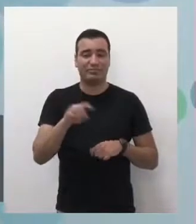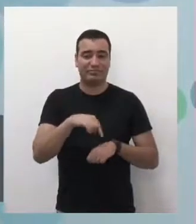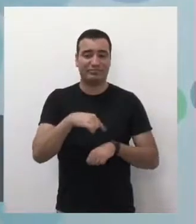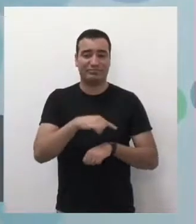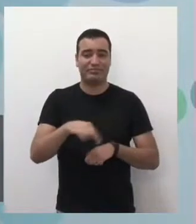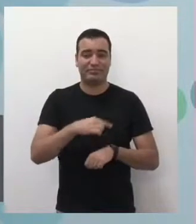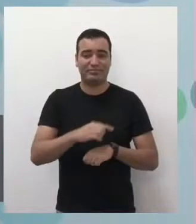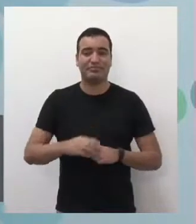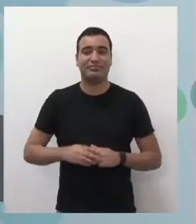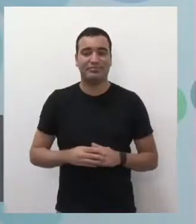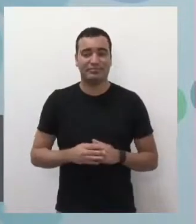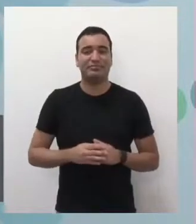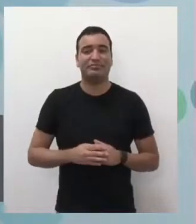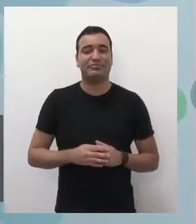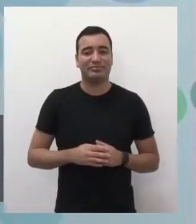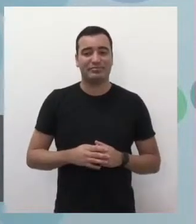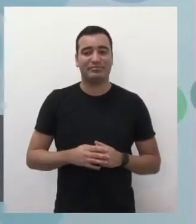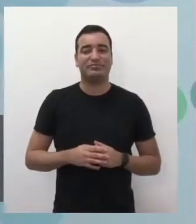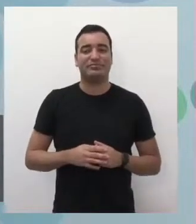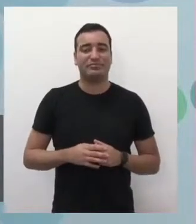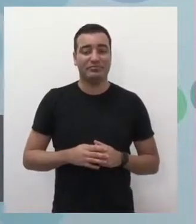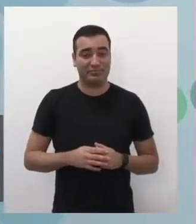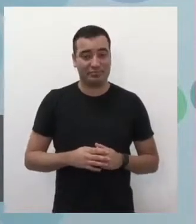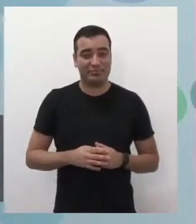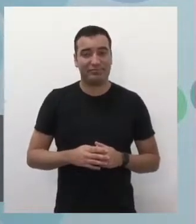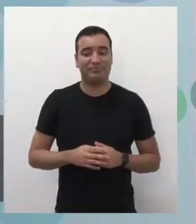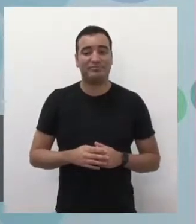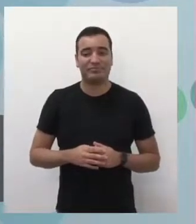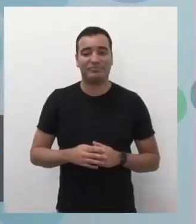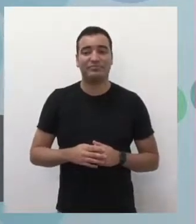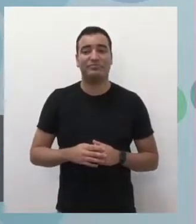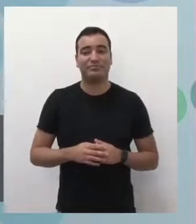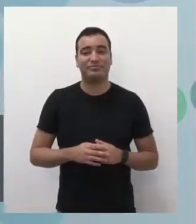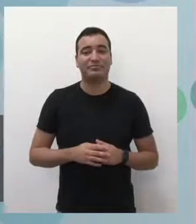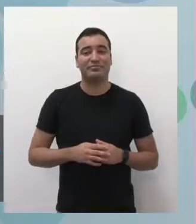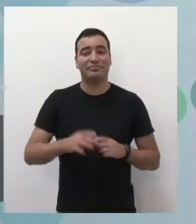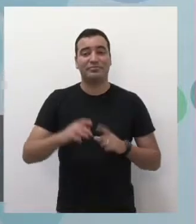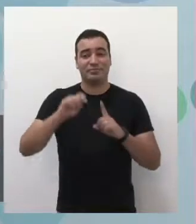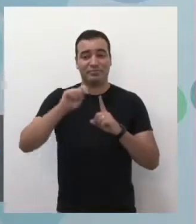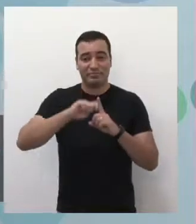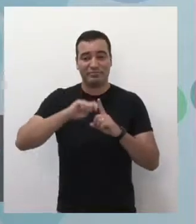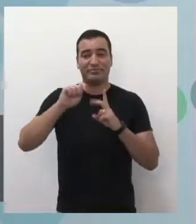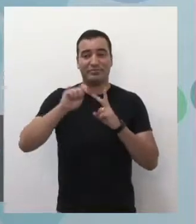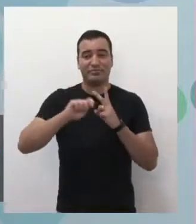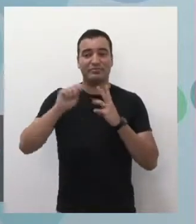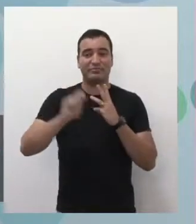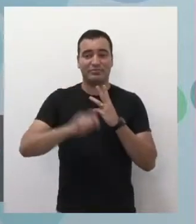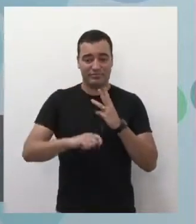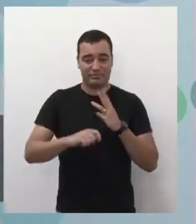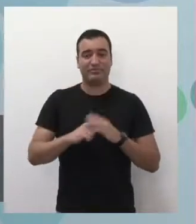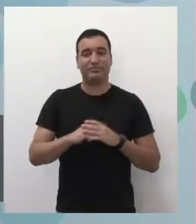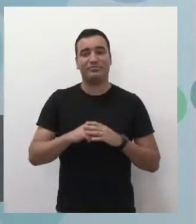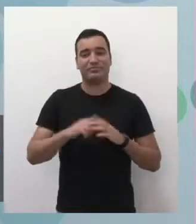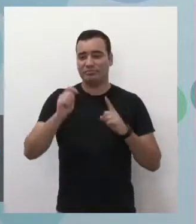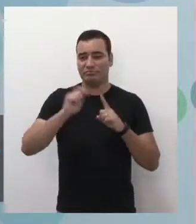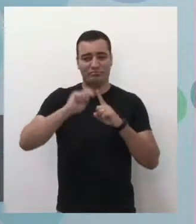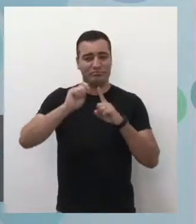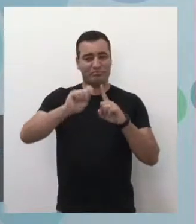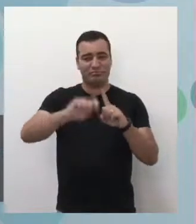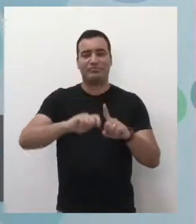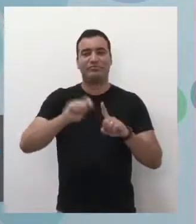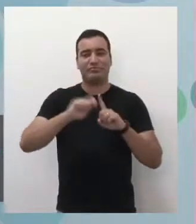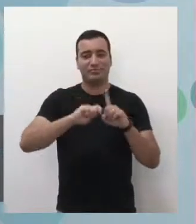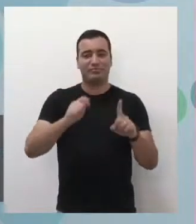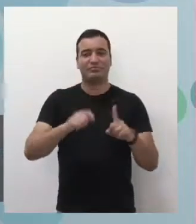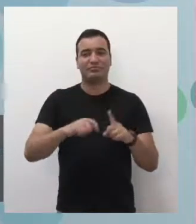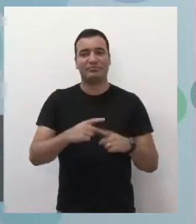muita coisa, hein? kWh por mês. Aí você multiplica isso daí